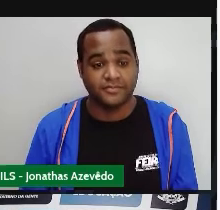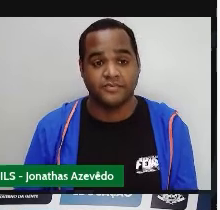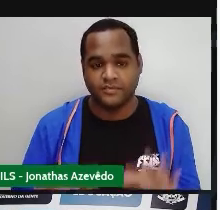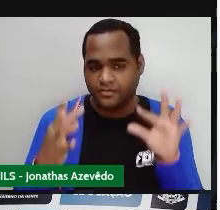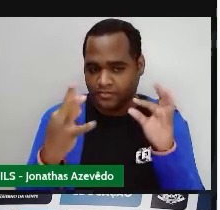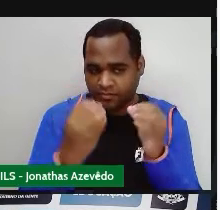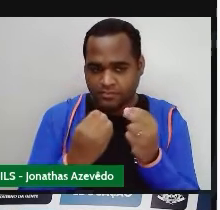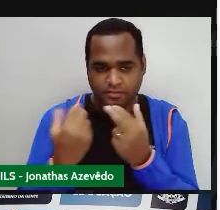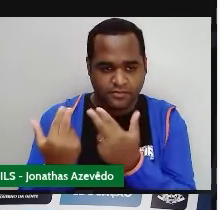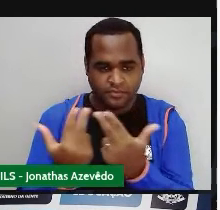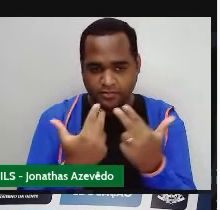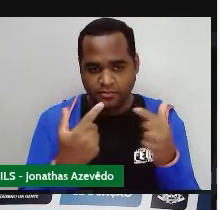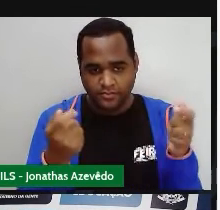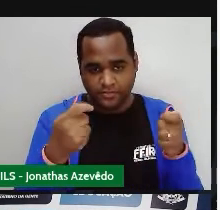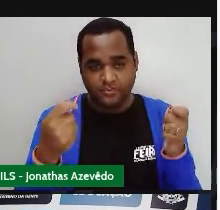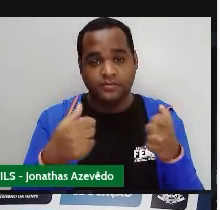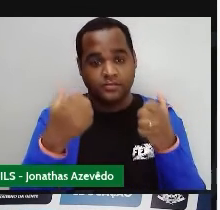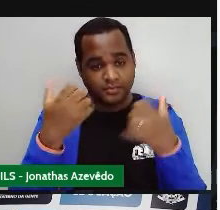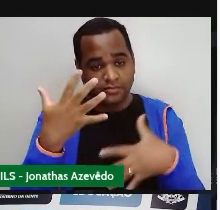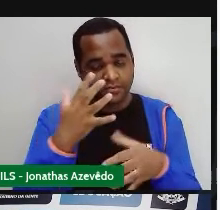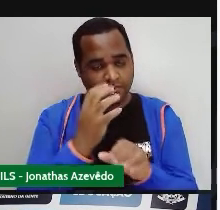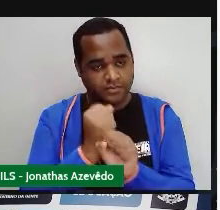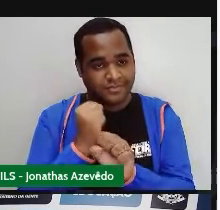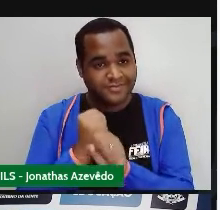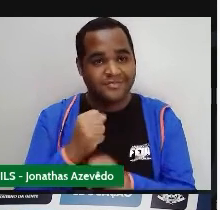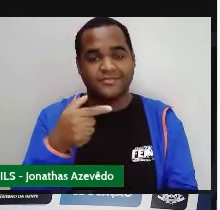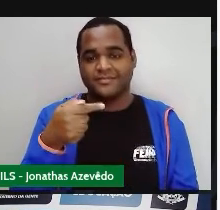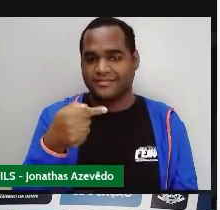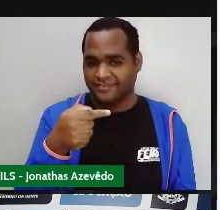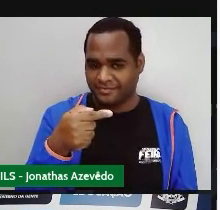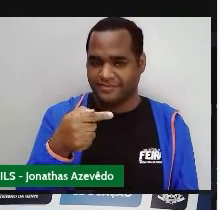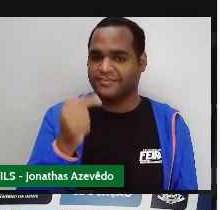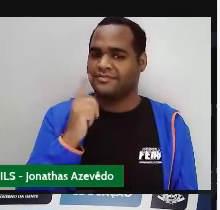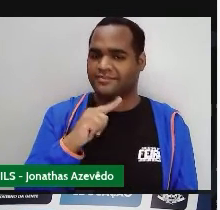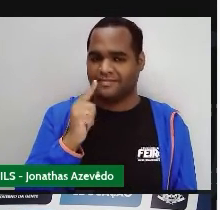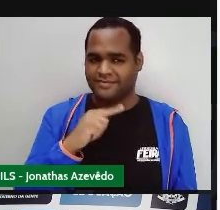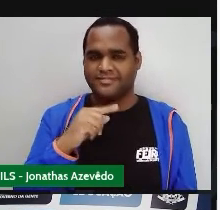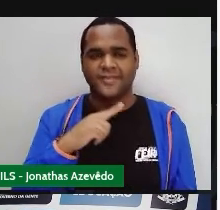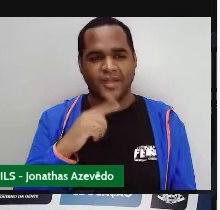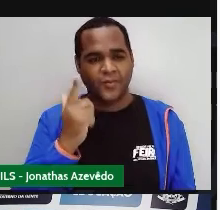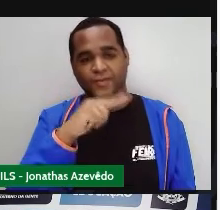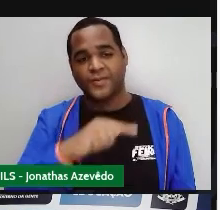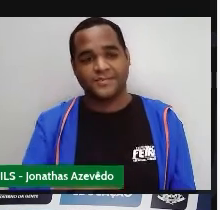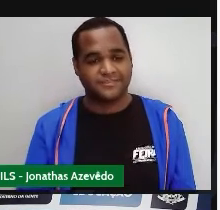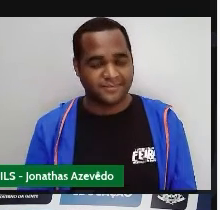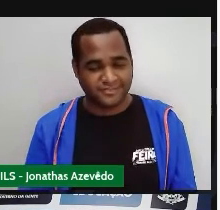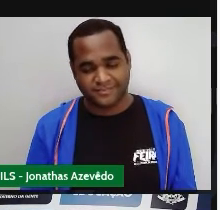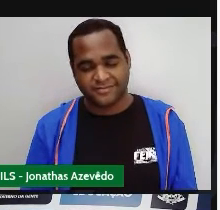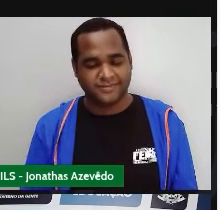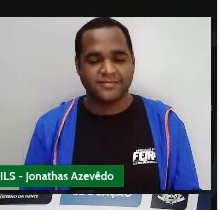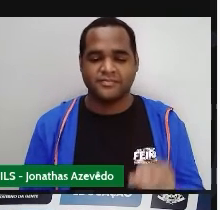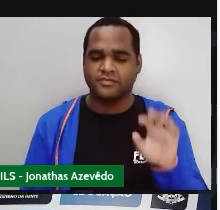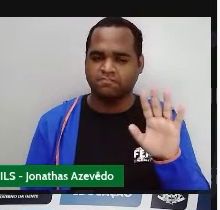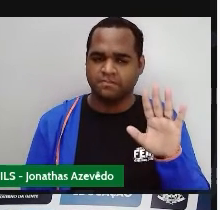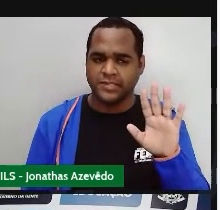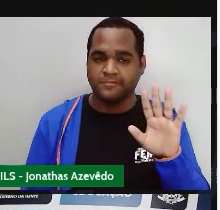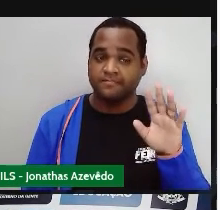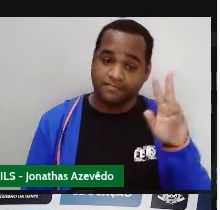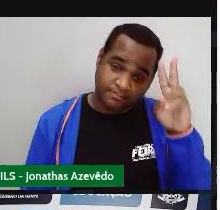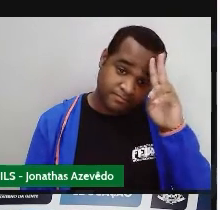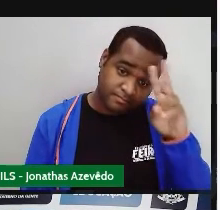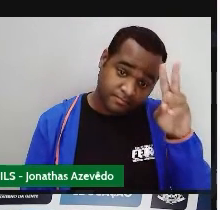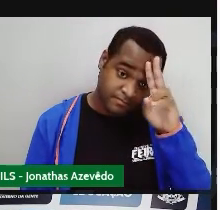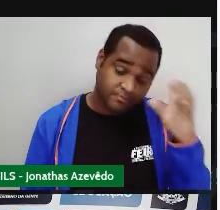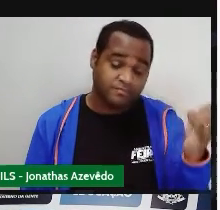todas essas aqui vão dar 7 né todas essas possibilidades aqui mas lembre-se